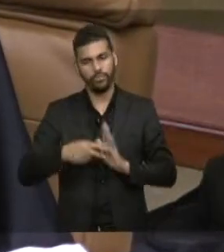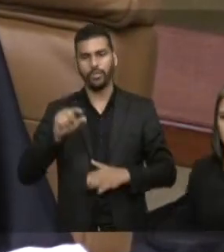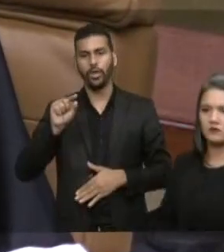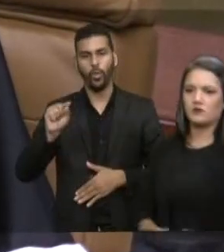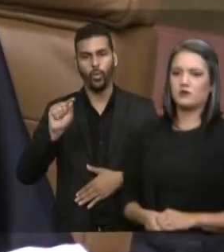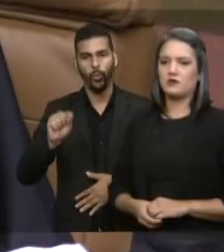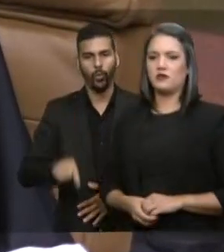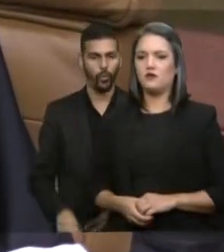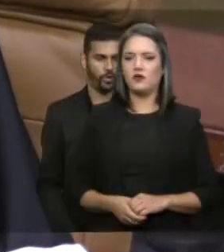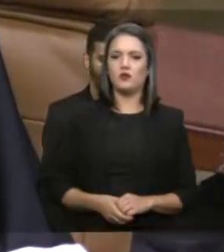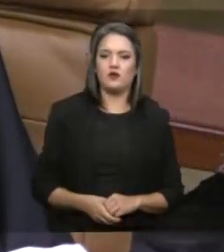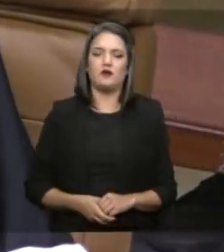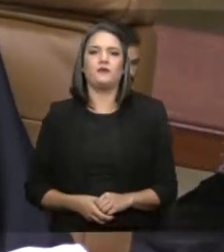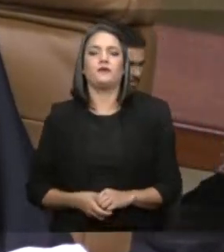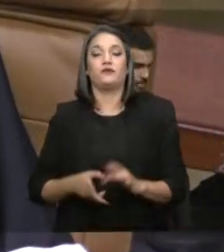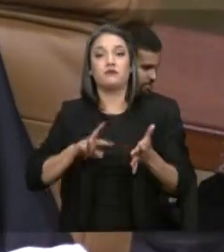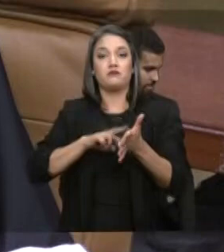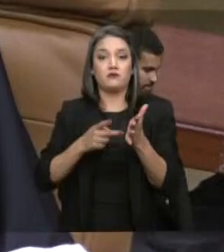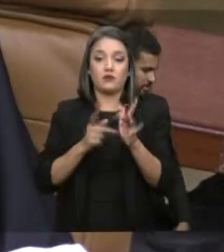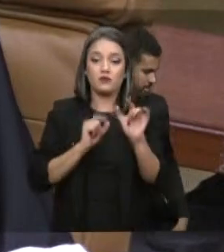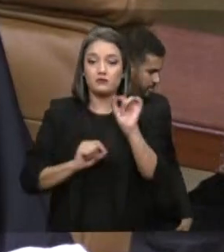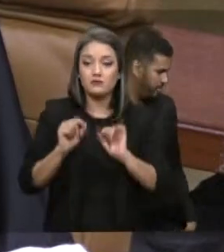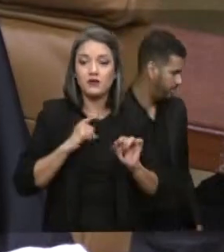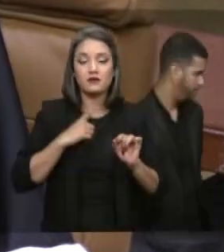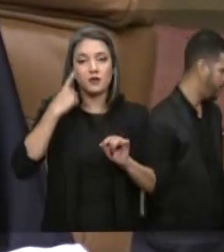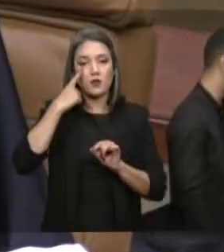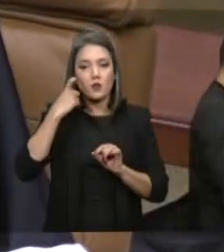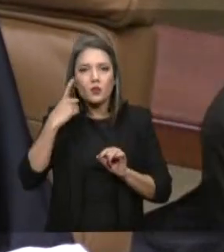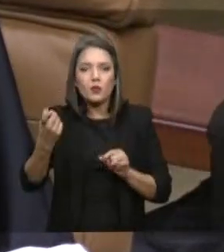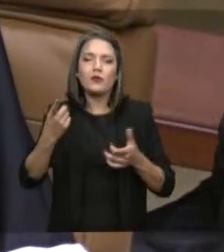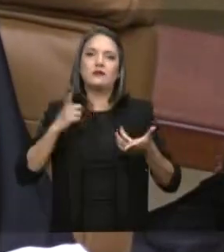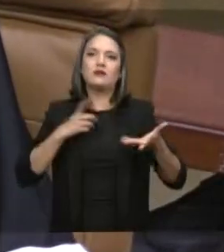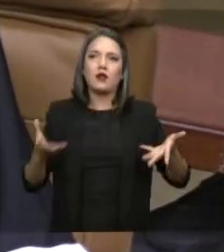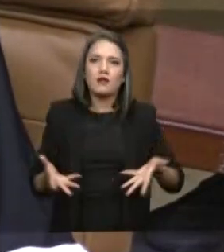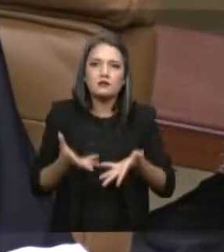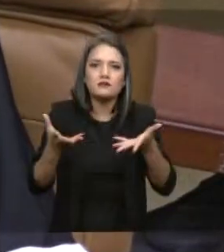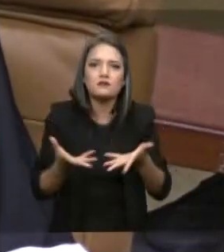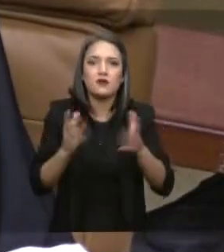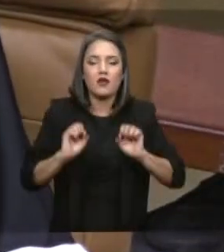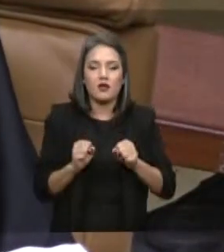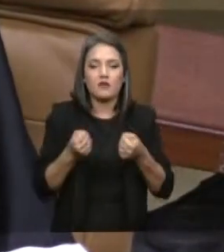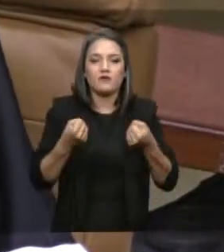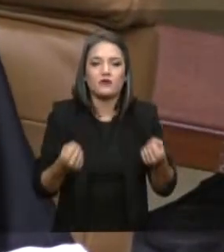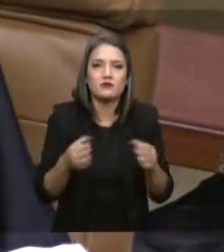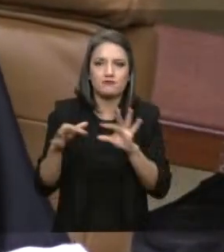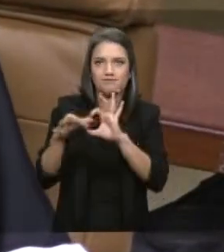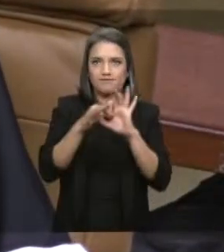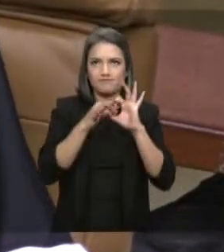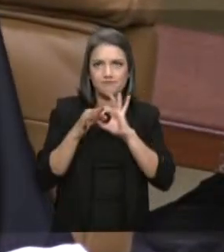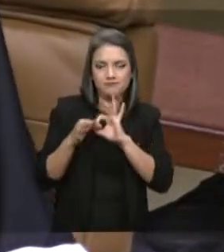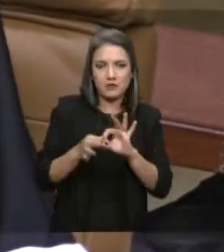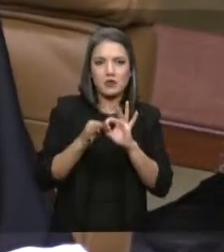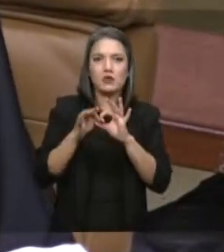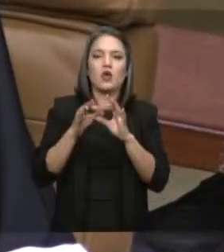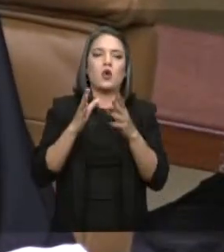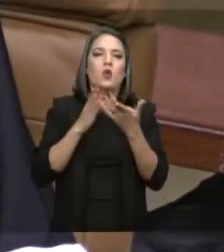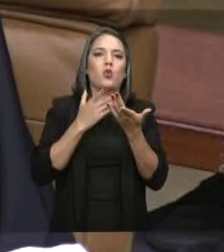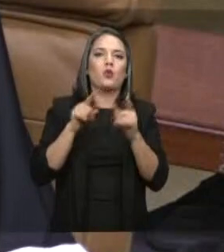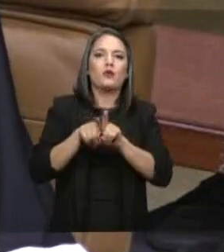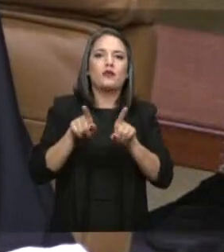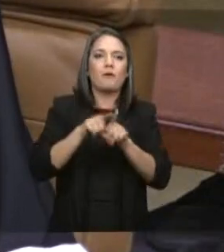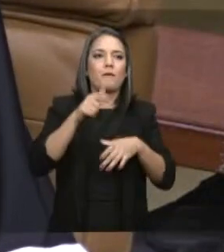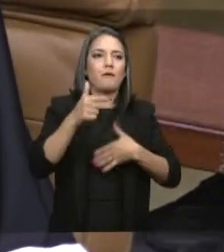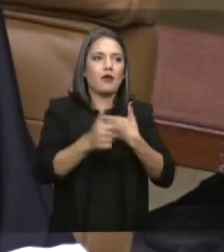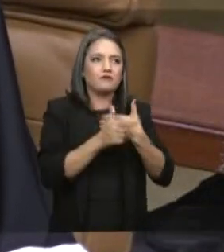compatibilizar interesse para reforçar o federalismo no que esse tribunal aliás tem indicado